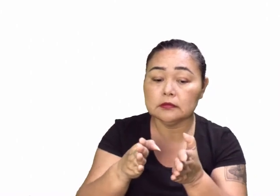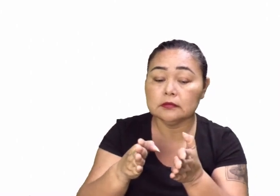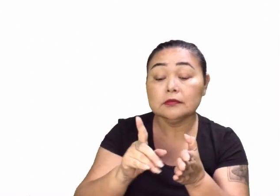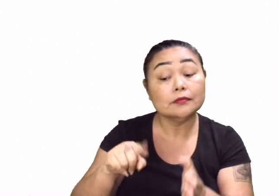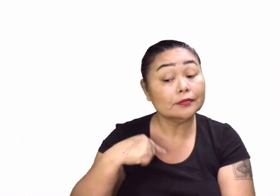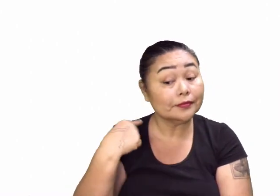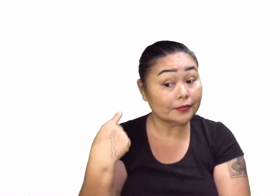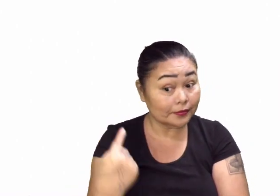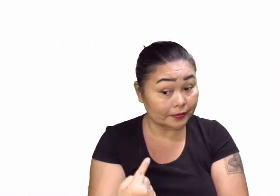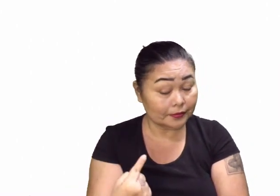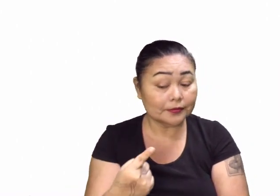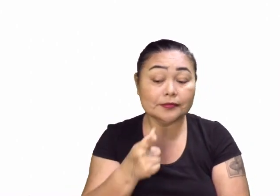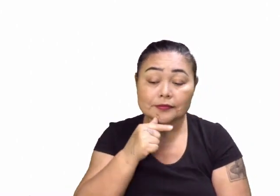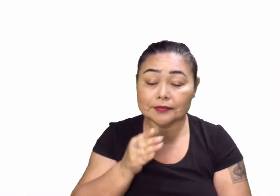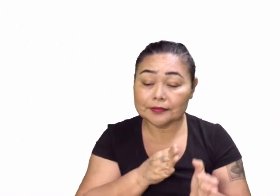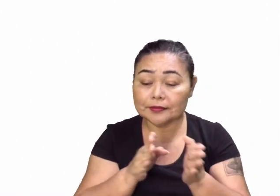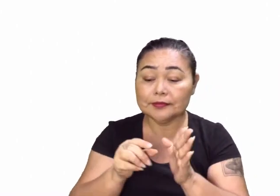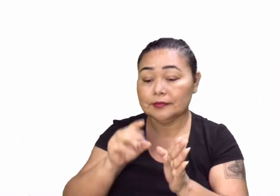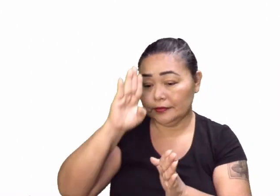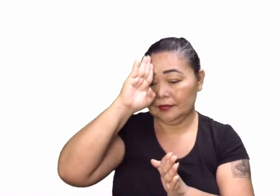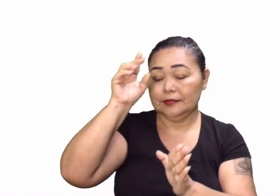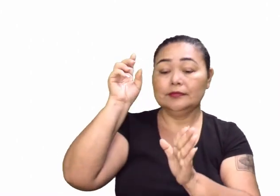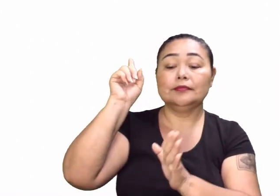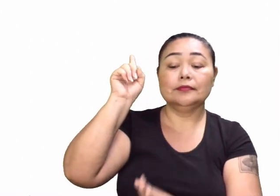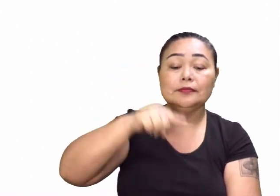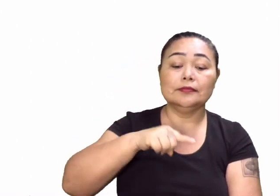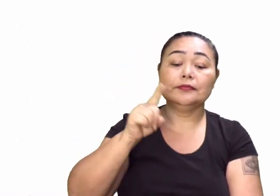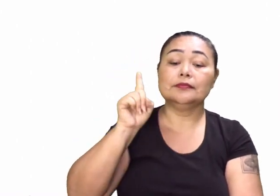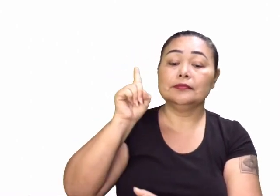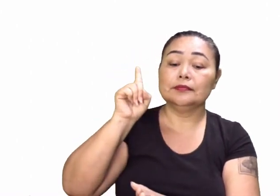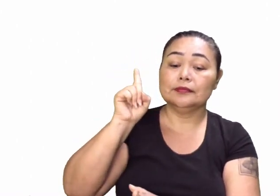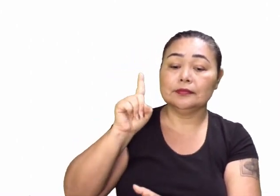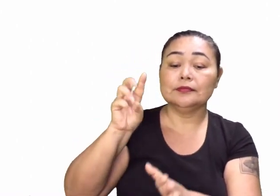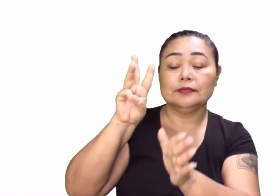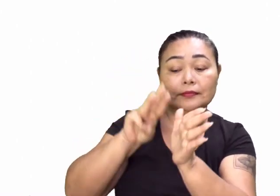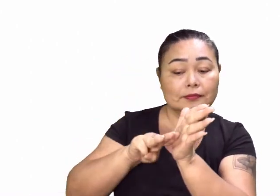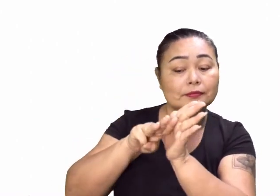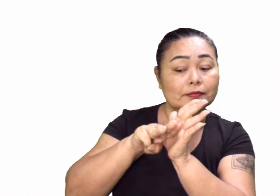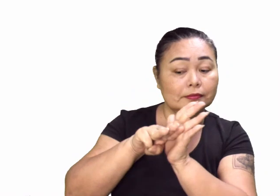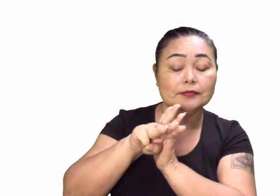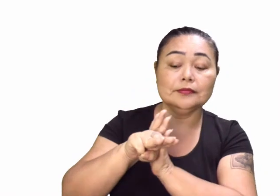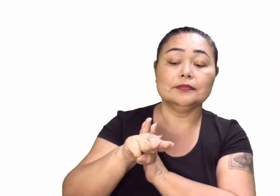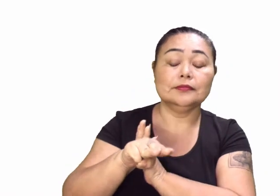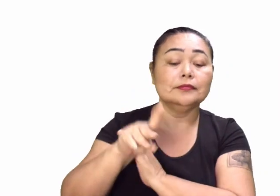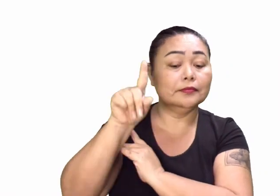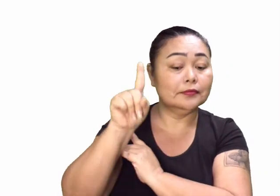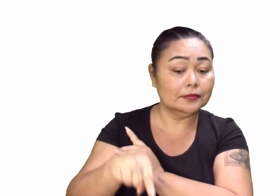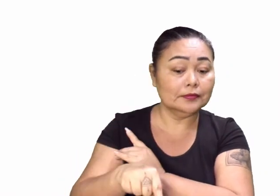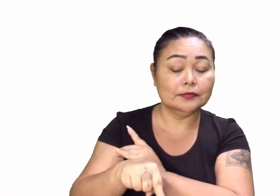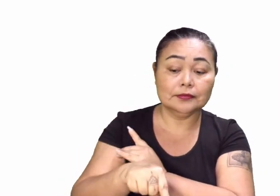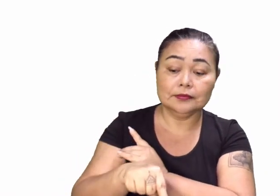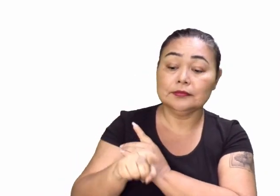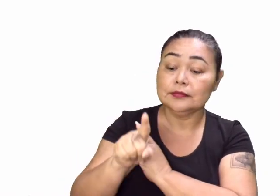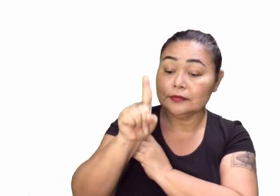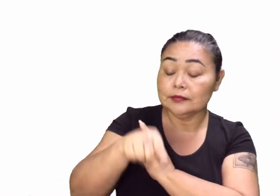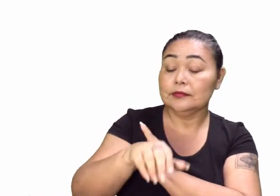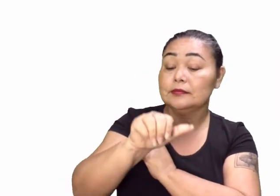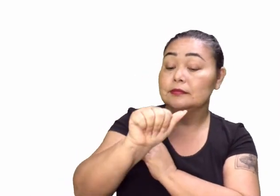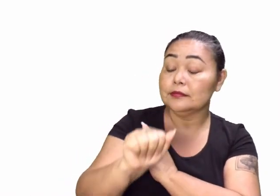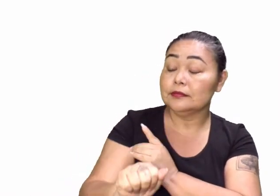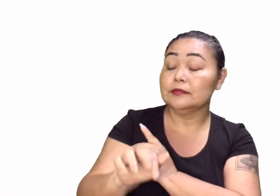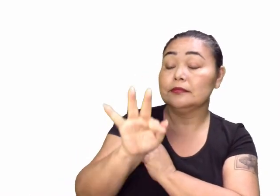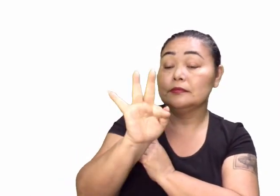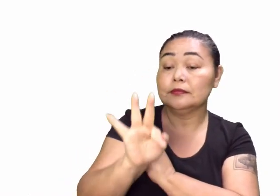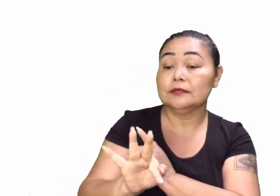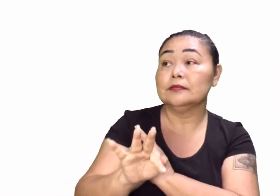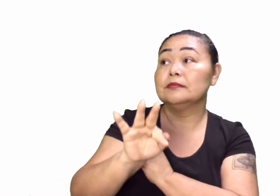nosso rio, é o nosso rio principal, né? É o rio principal. Madeira. Exatamente, né? Que é um afluentes do